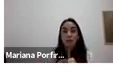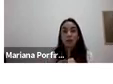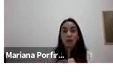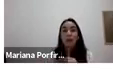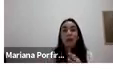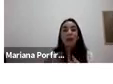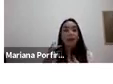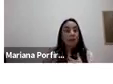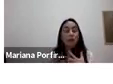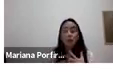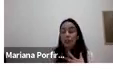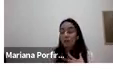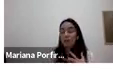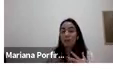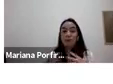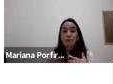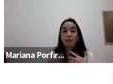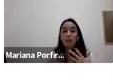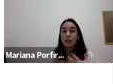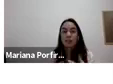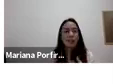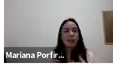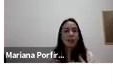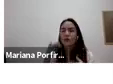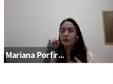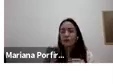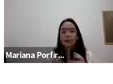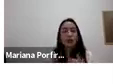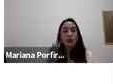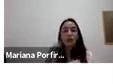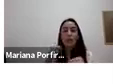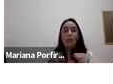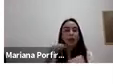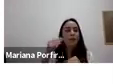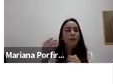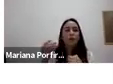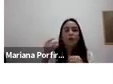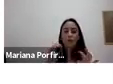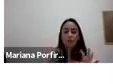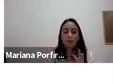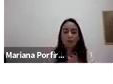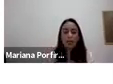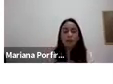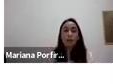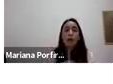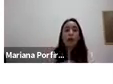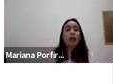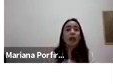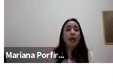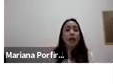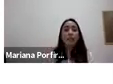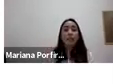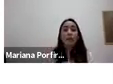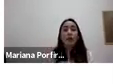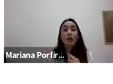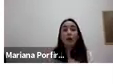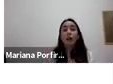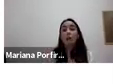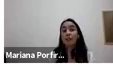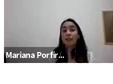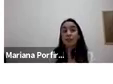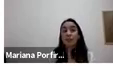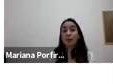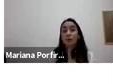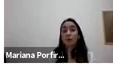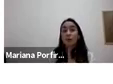movimentos, né? Tanto de mastigação, de sucção, né? De abertura, fechamento. Então,